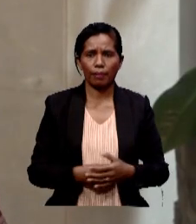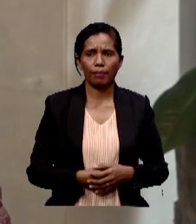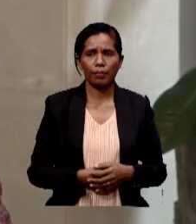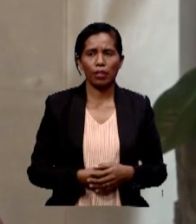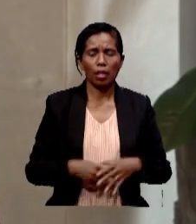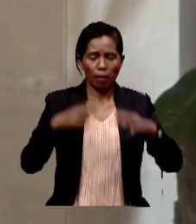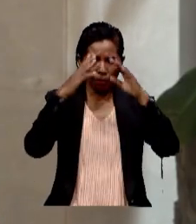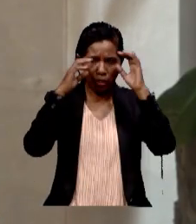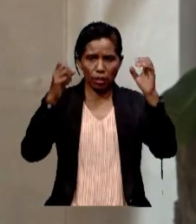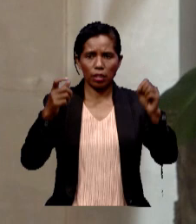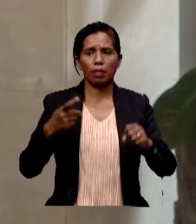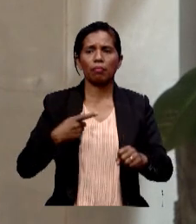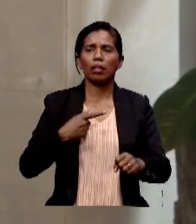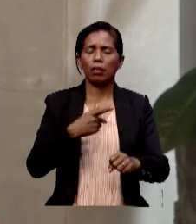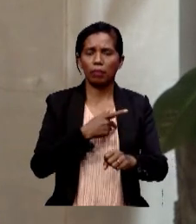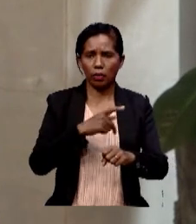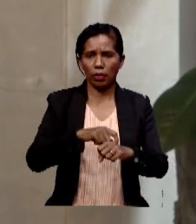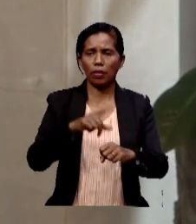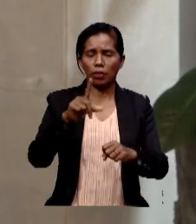Presidente parlamento ne